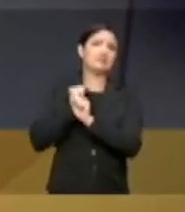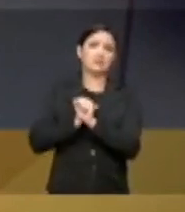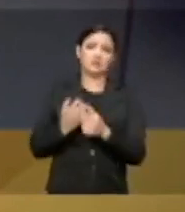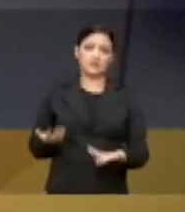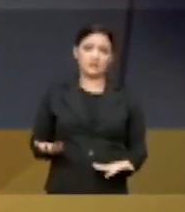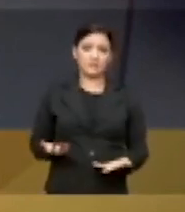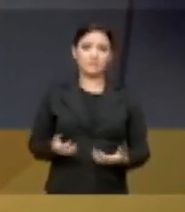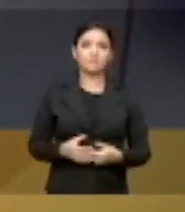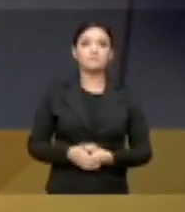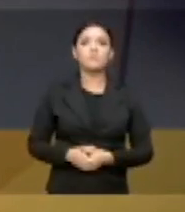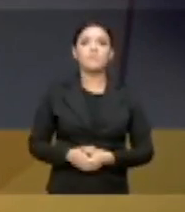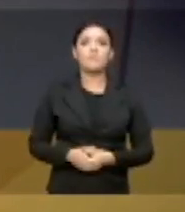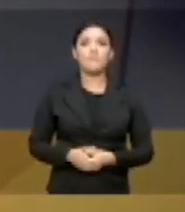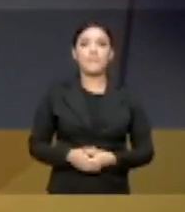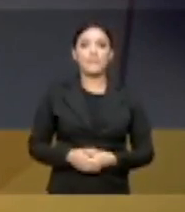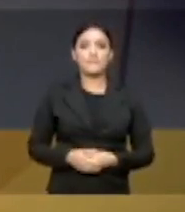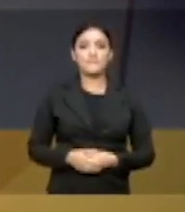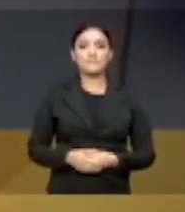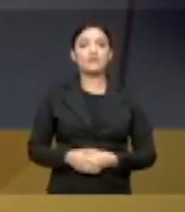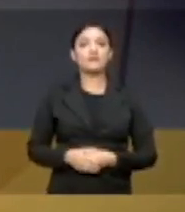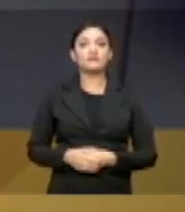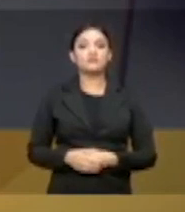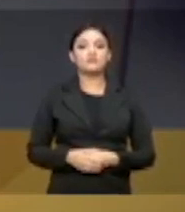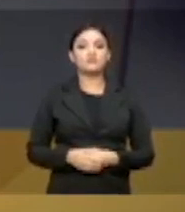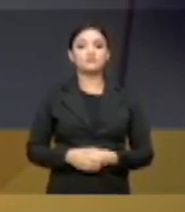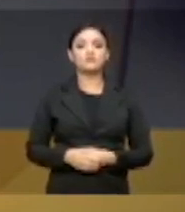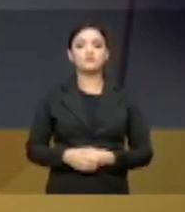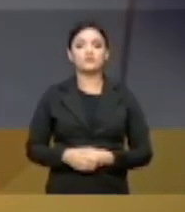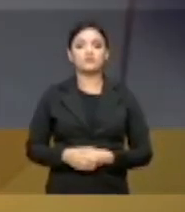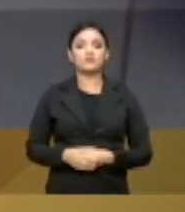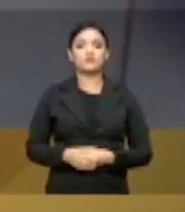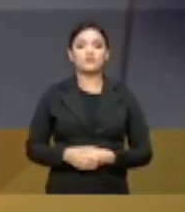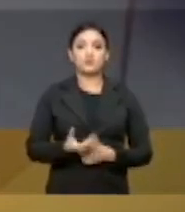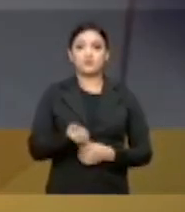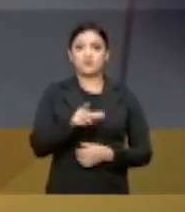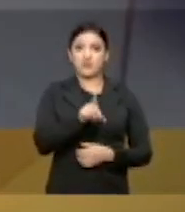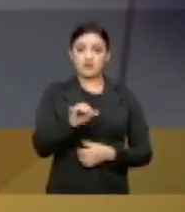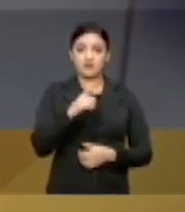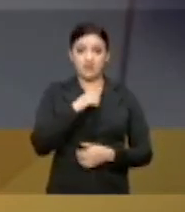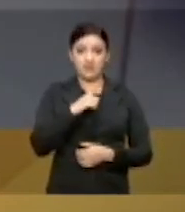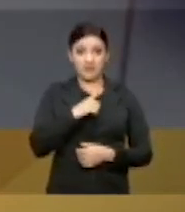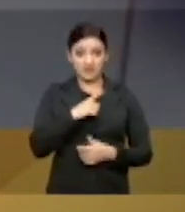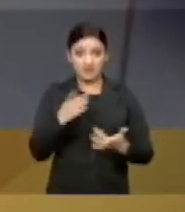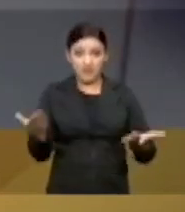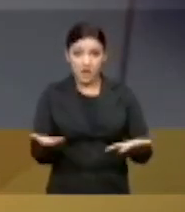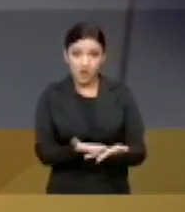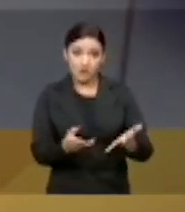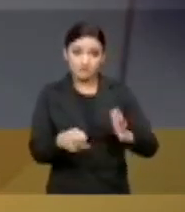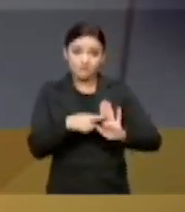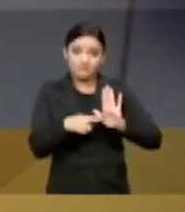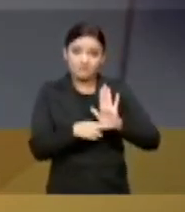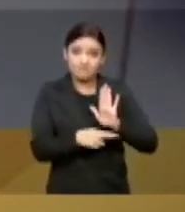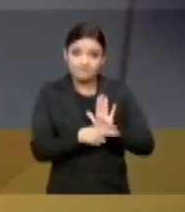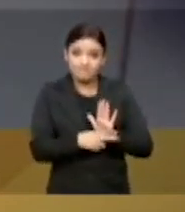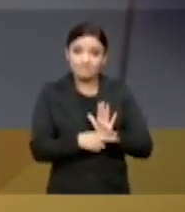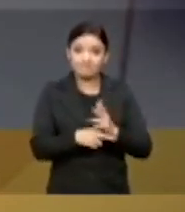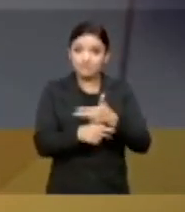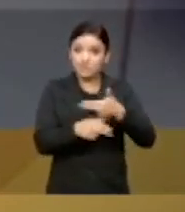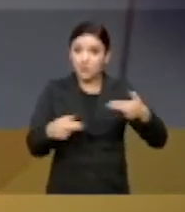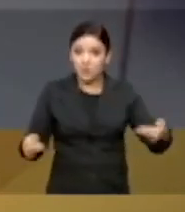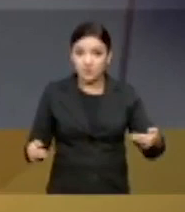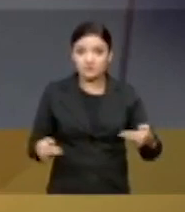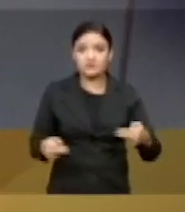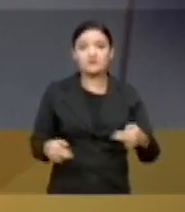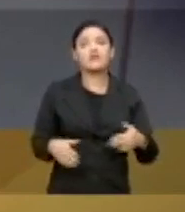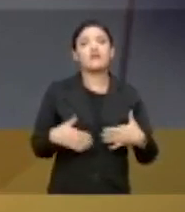a não impugnação da legislação de 75, nas ações diretas em causa, no rigor técnico de coisas, tornaria ineptas